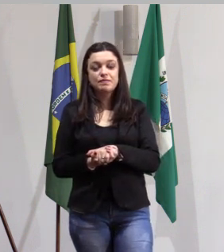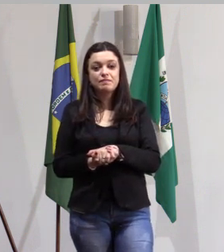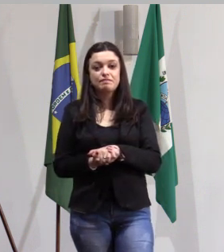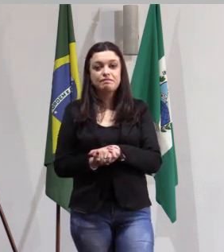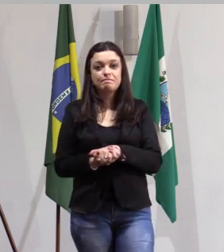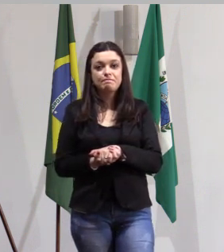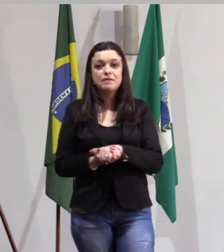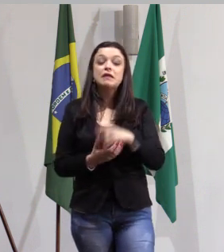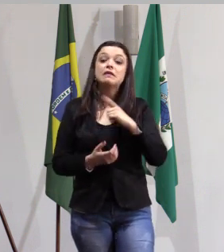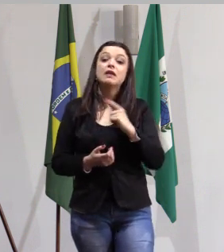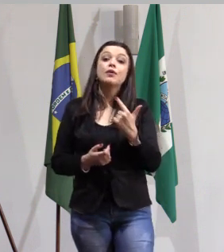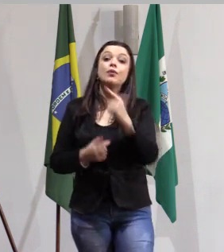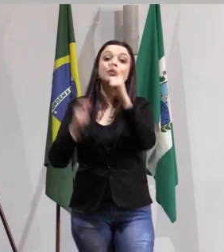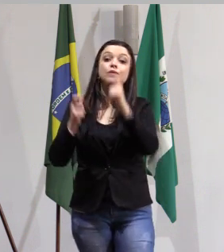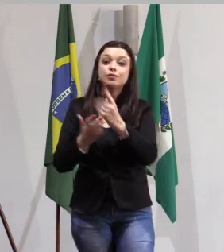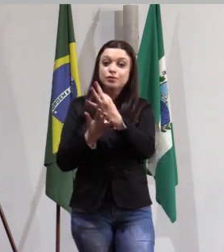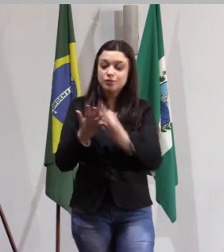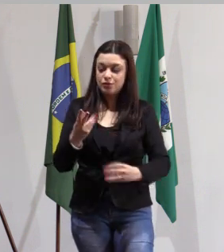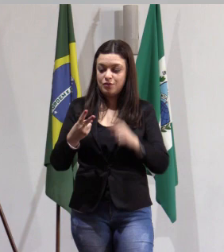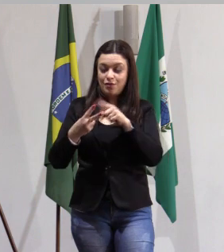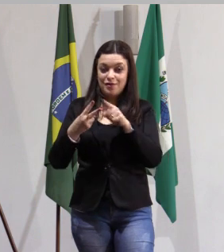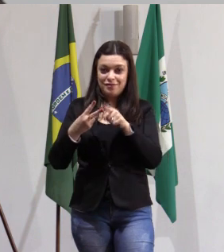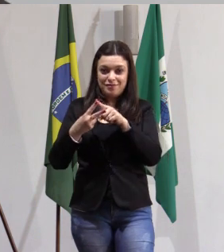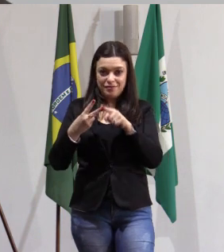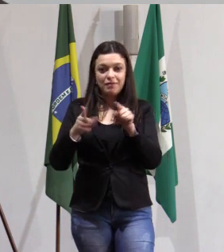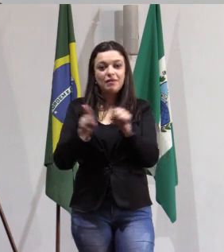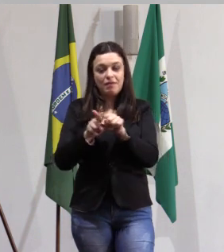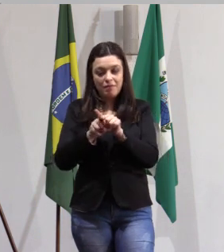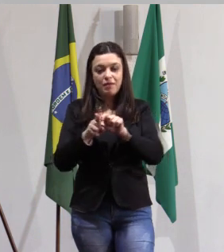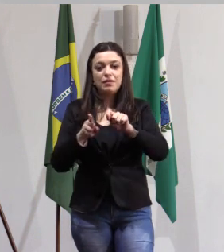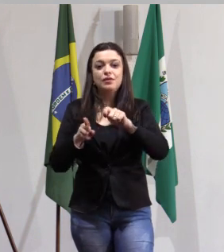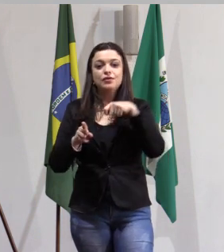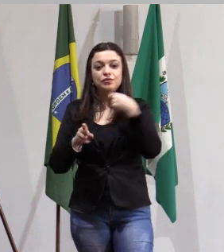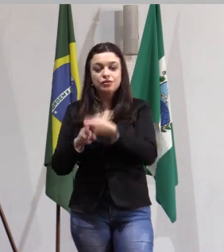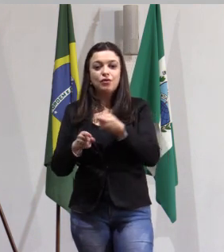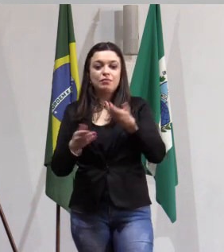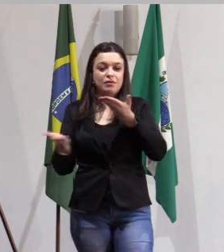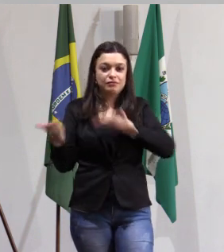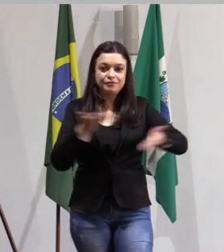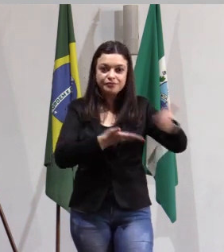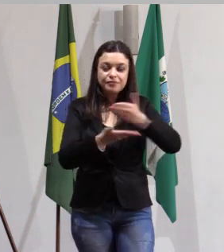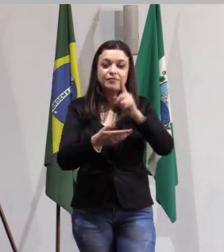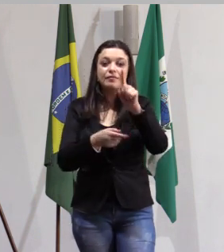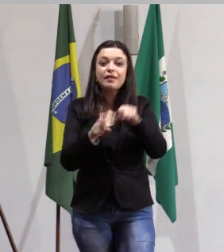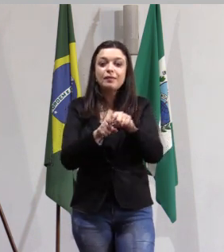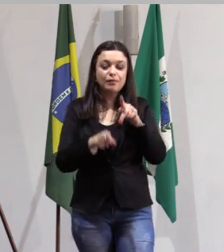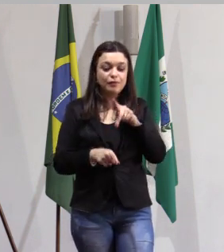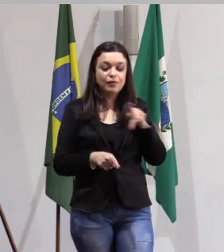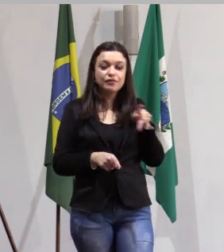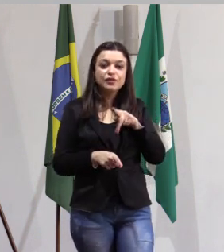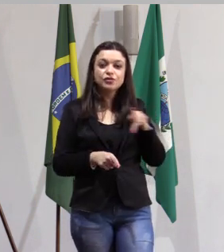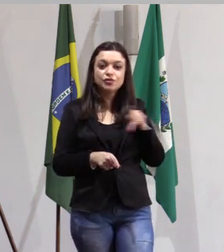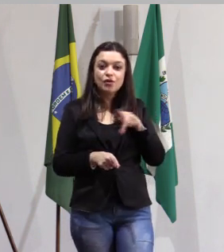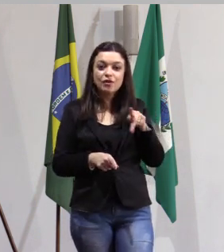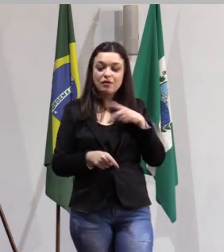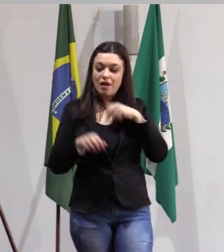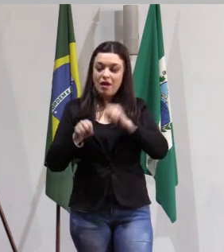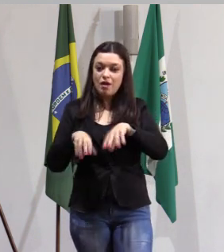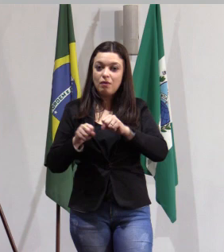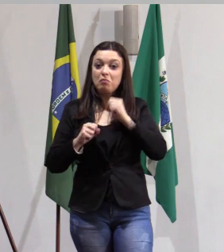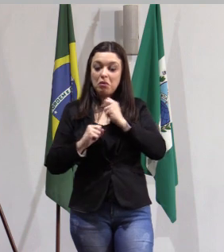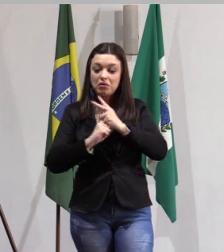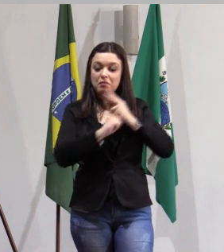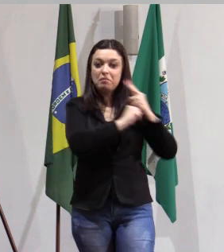em 2 outros momentos, sobretudo quando se fala do regime de trabalho dos professores, que ele pode, por exemplo, ser cedido por uma organização